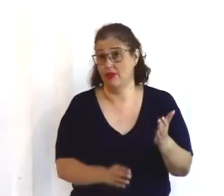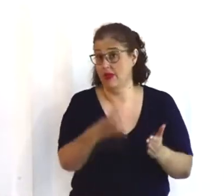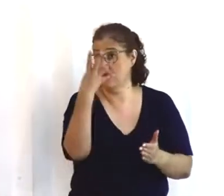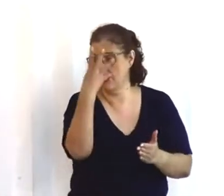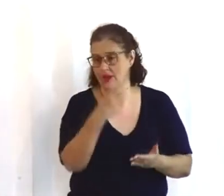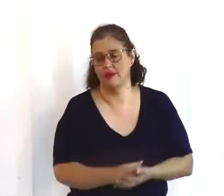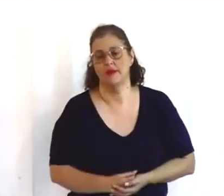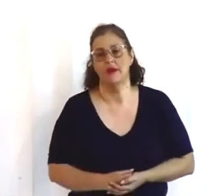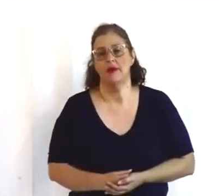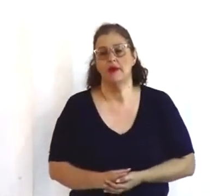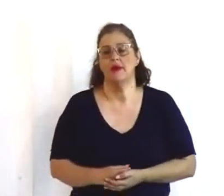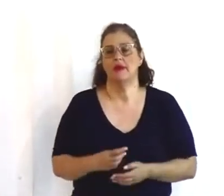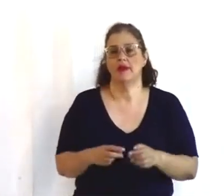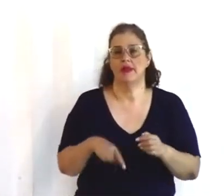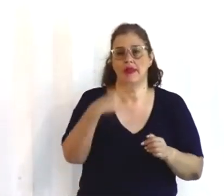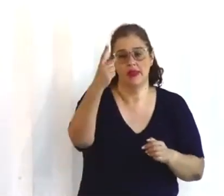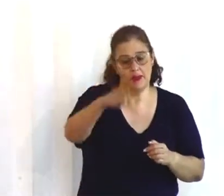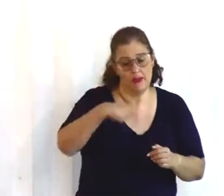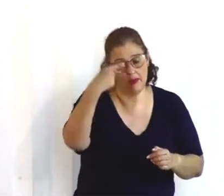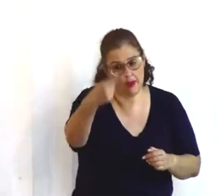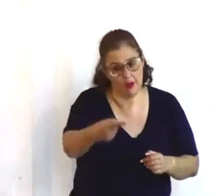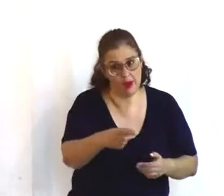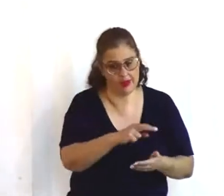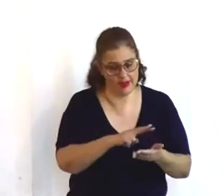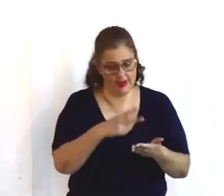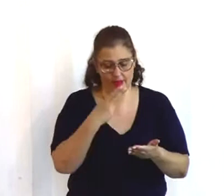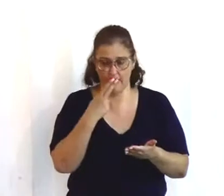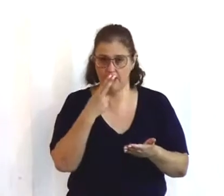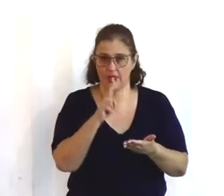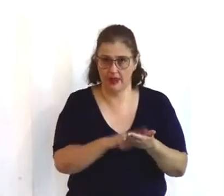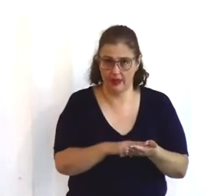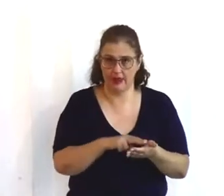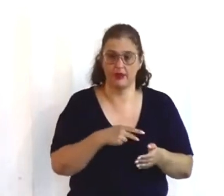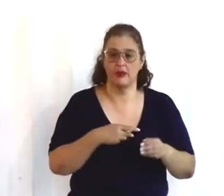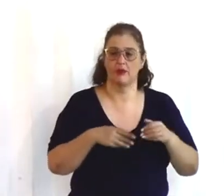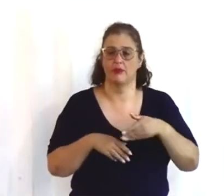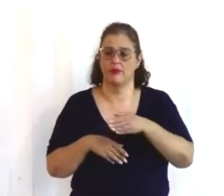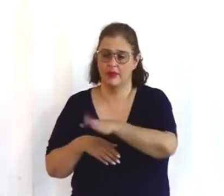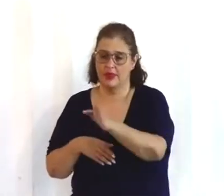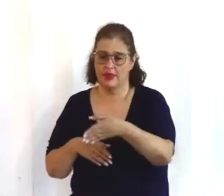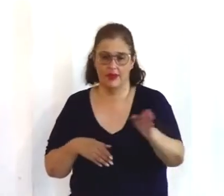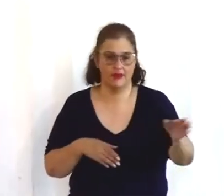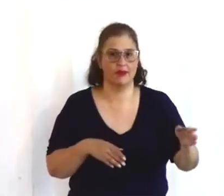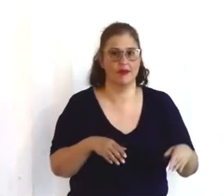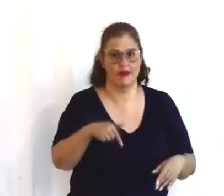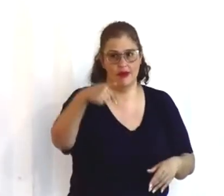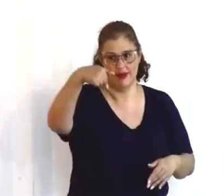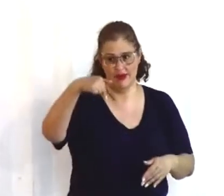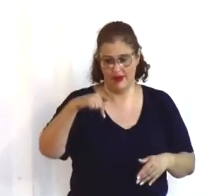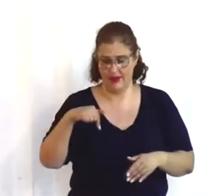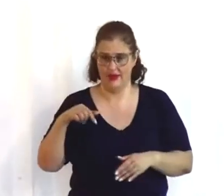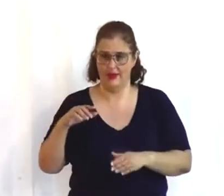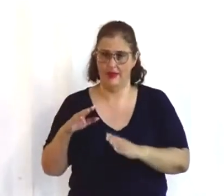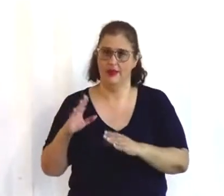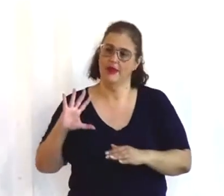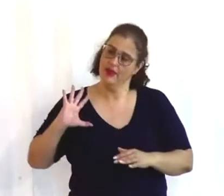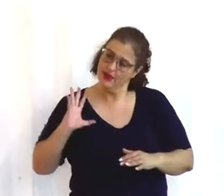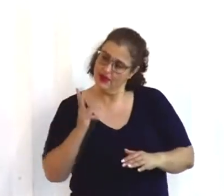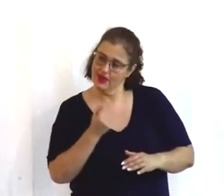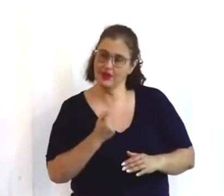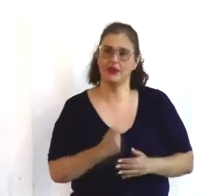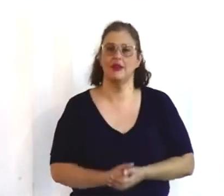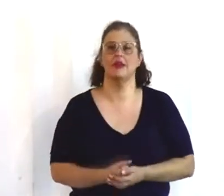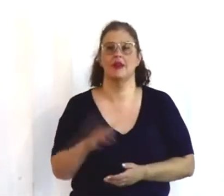as cartas são enviadas às igrejas, e temos isso registrado nos capítulos 2 e 3, logo aí no verso 1 do capítulo 4